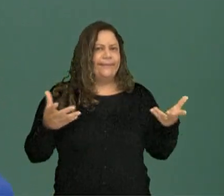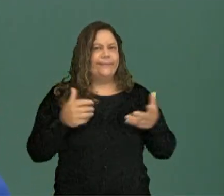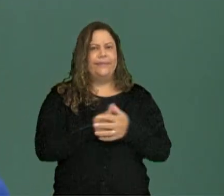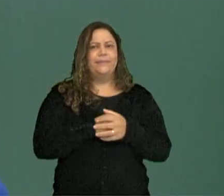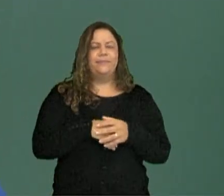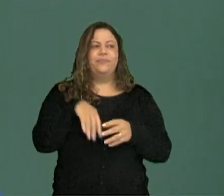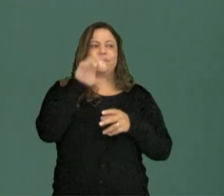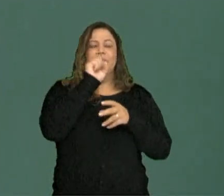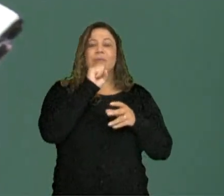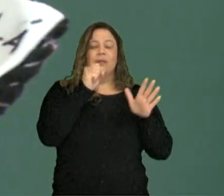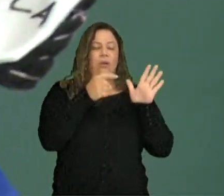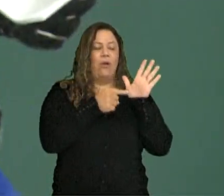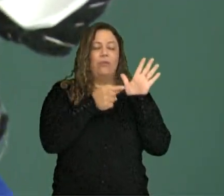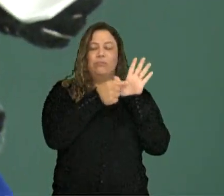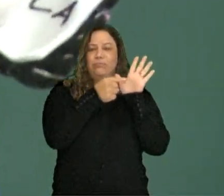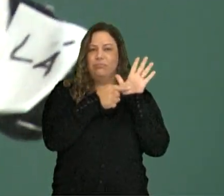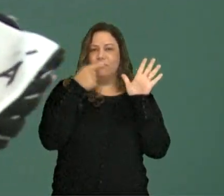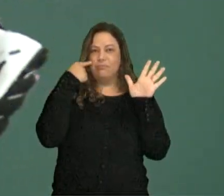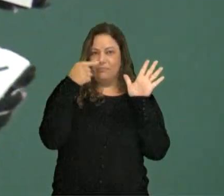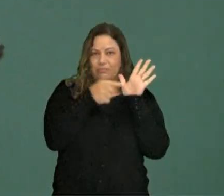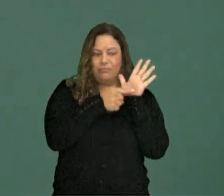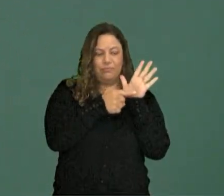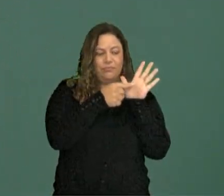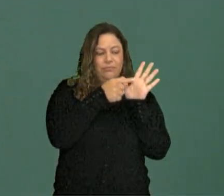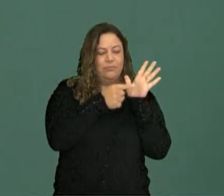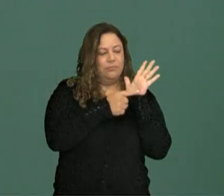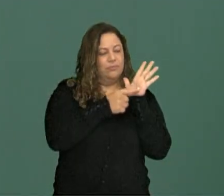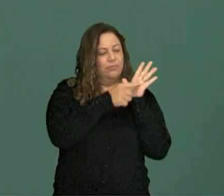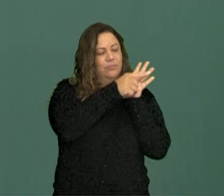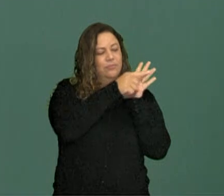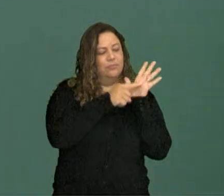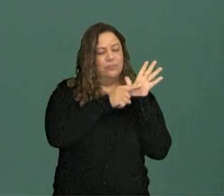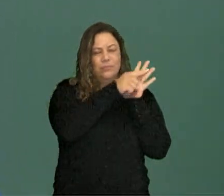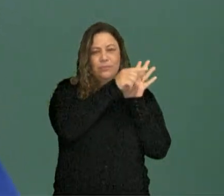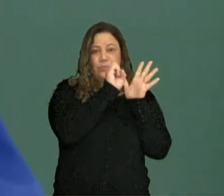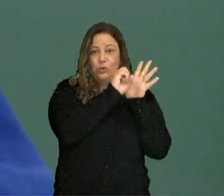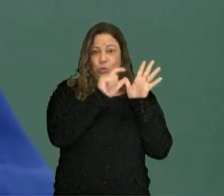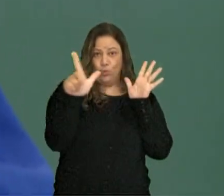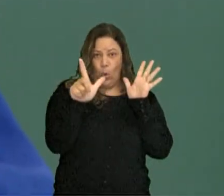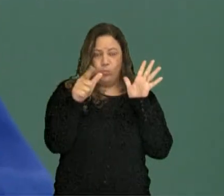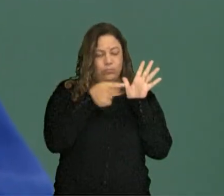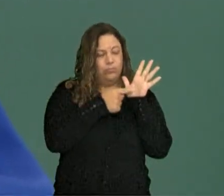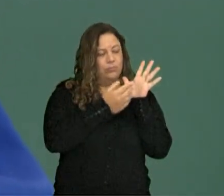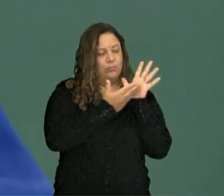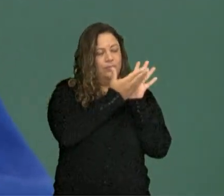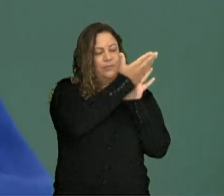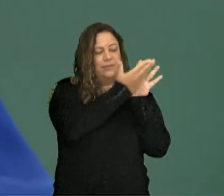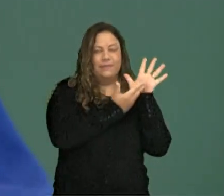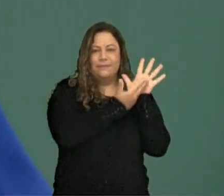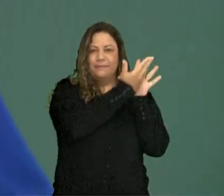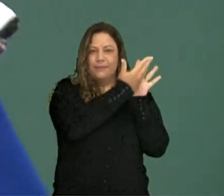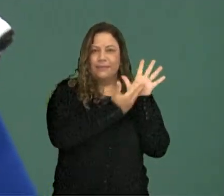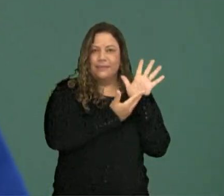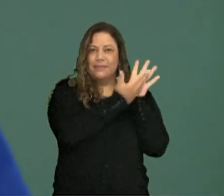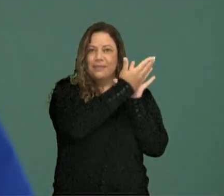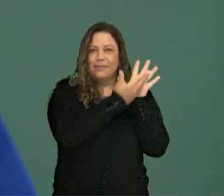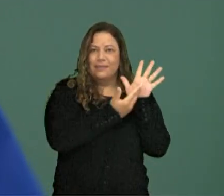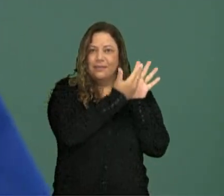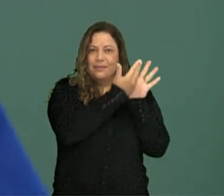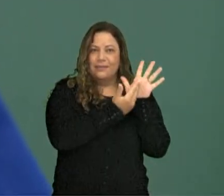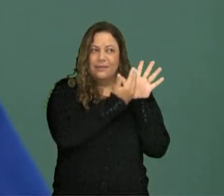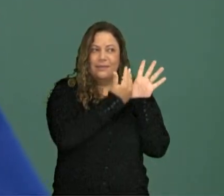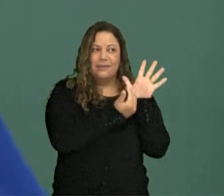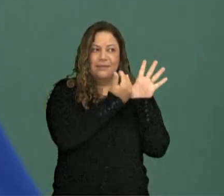de sol está na segunda linha. Então, por isso, o sol está na segunda linha. E vai seguir a sequência. Tem as